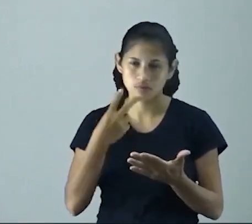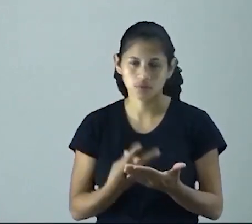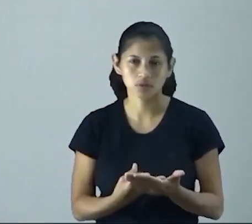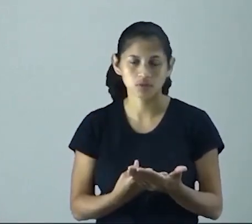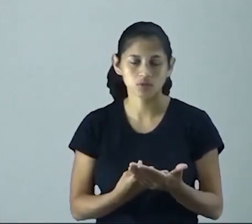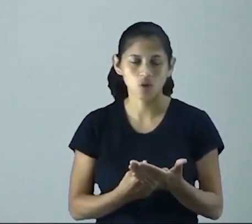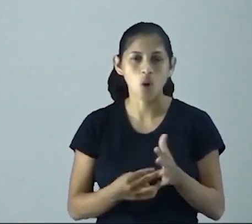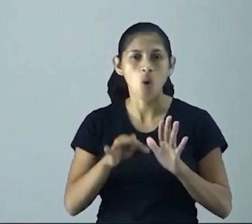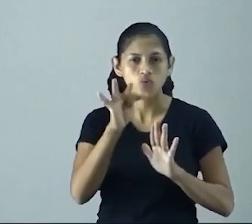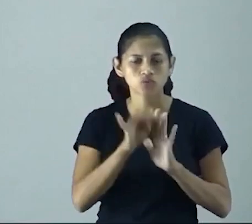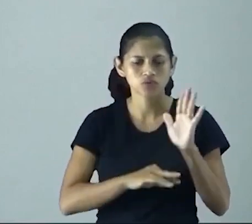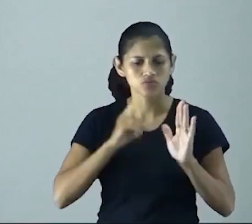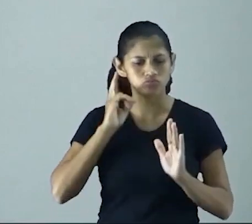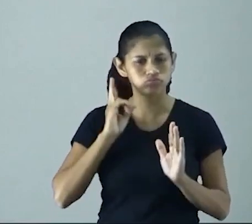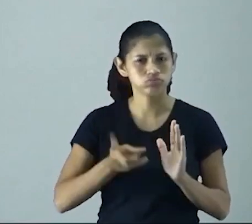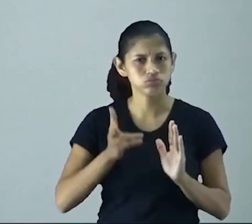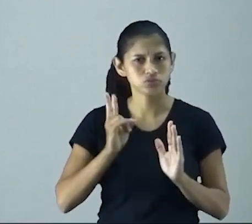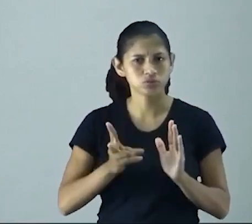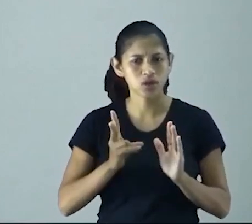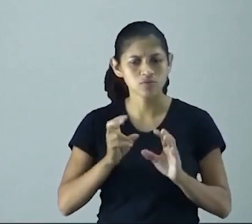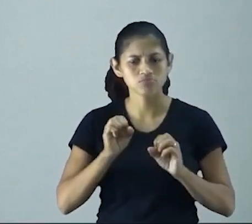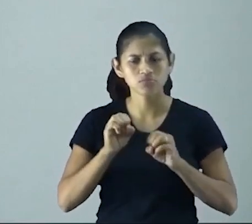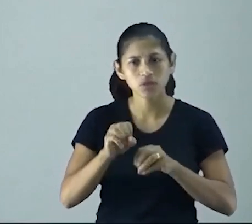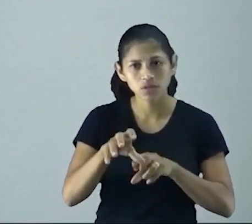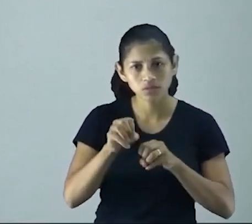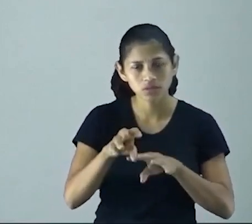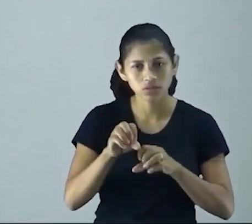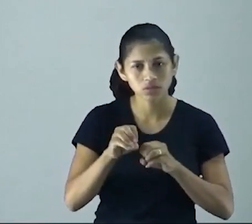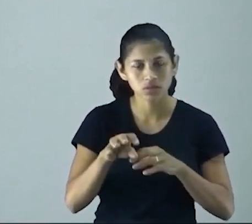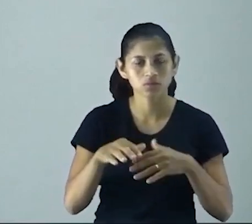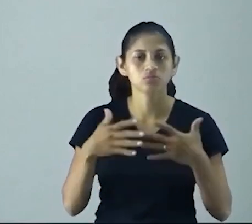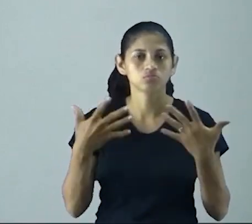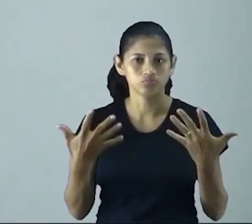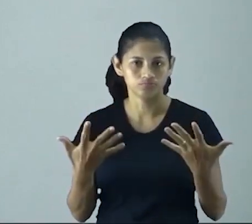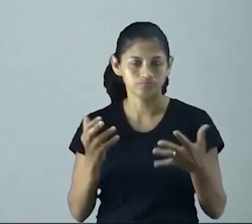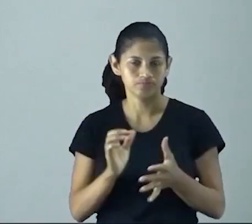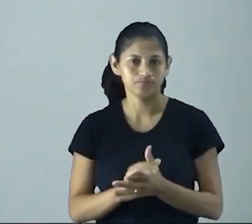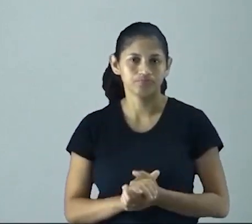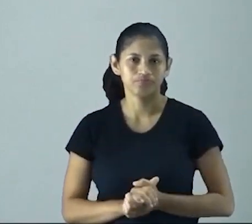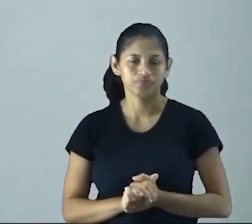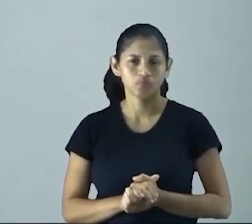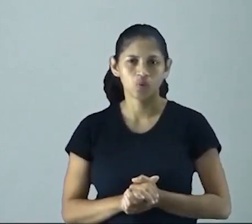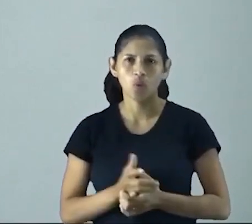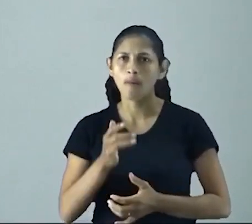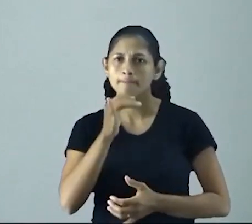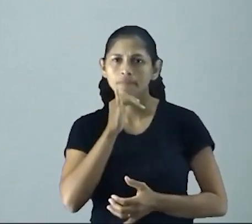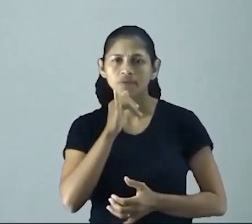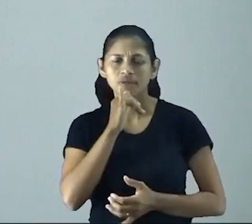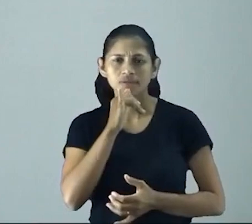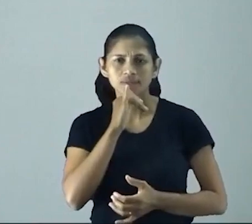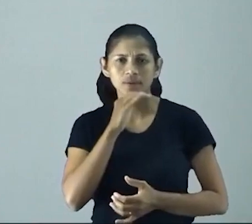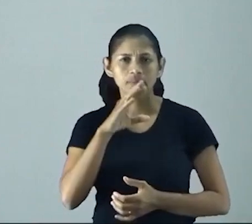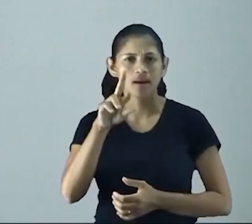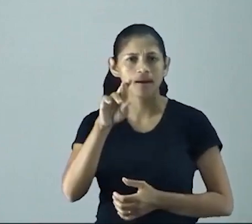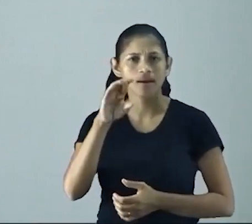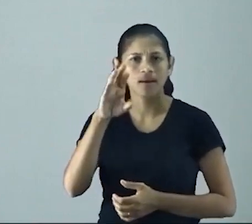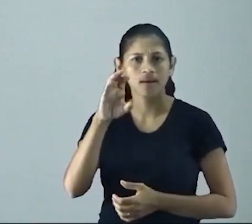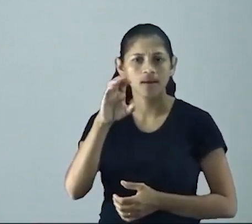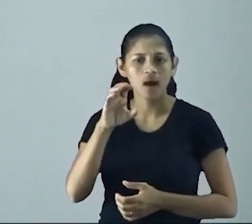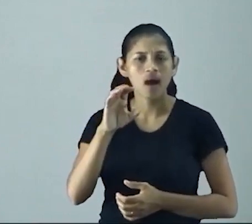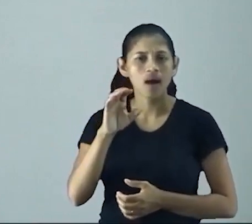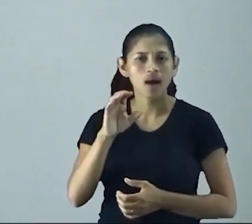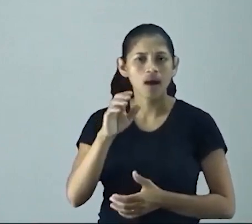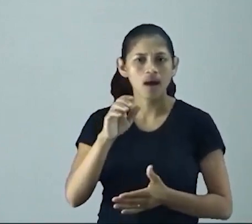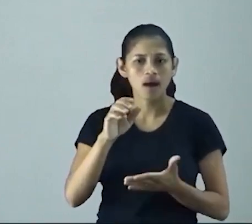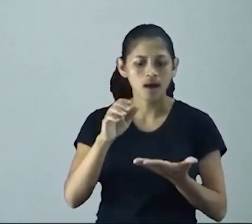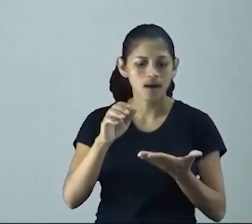estar ensinando você a construir, a montar, a fazer alguma coisa, ok? Como, por exemplo, nós temos as receitas, né? Nós temos